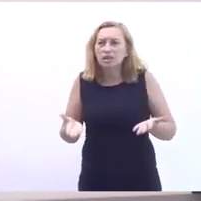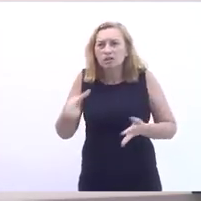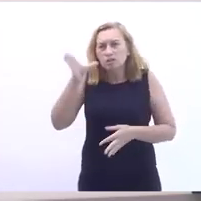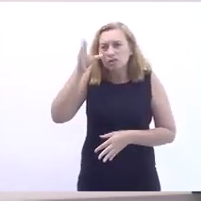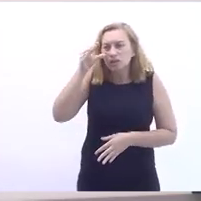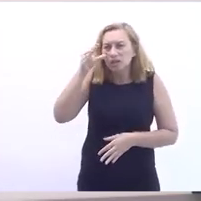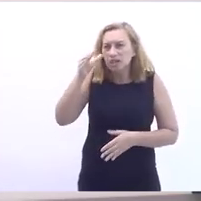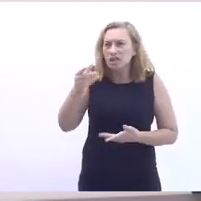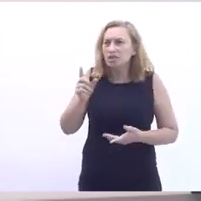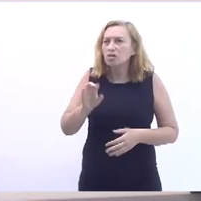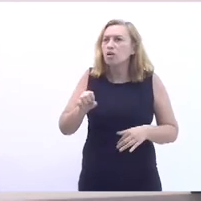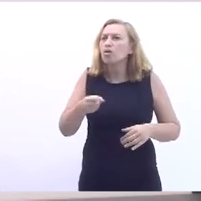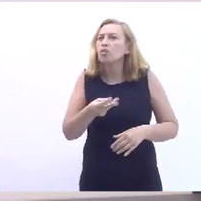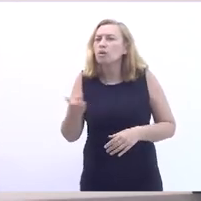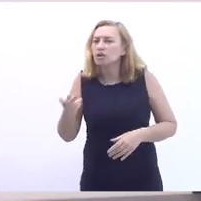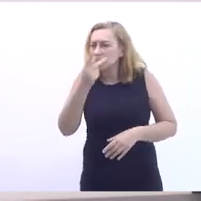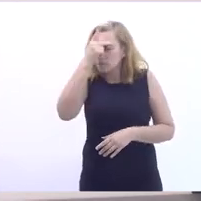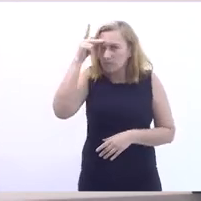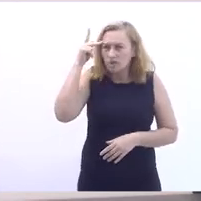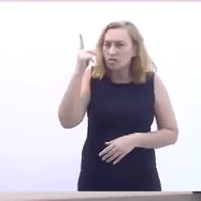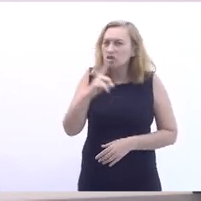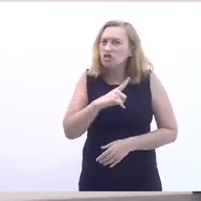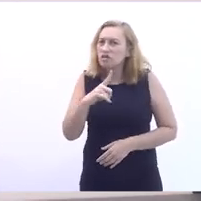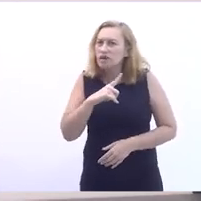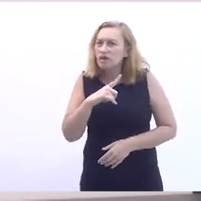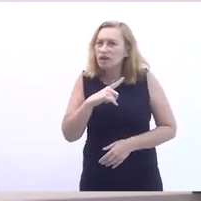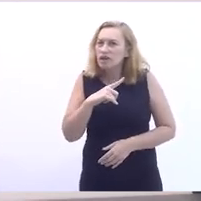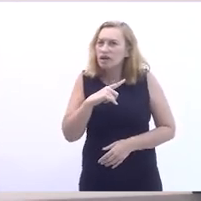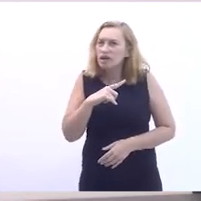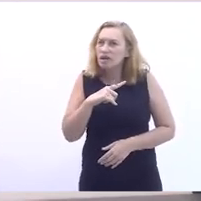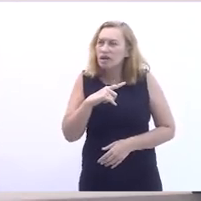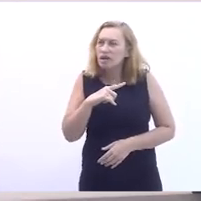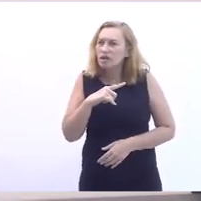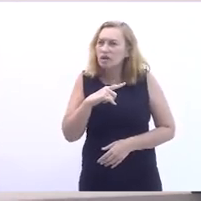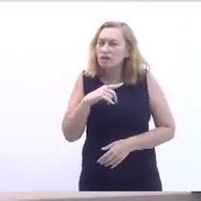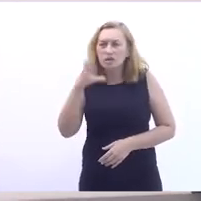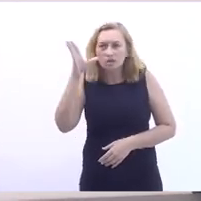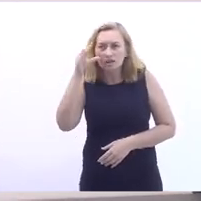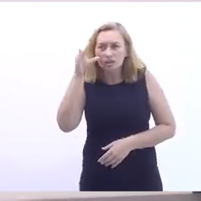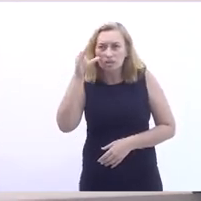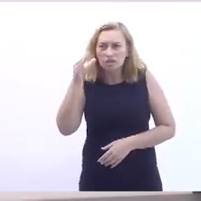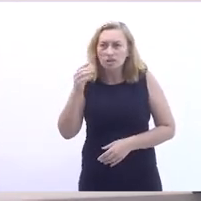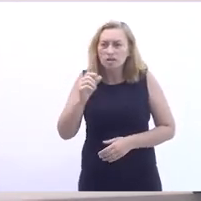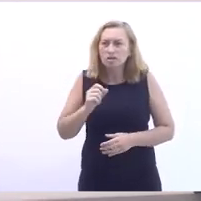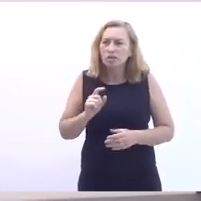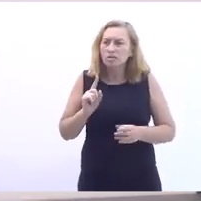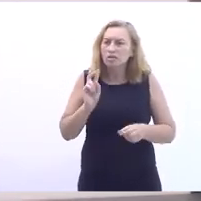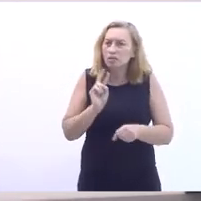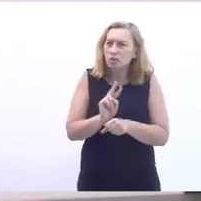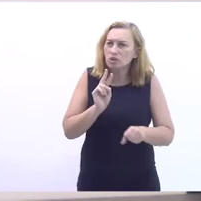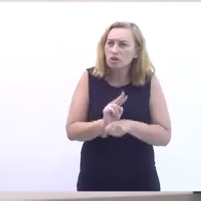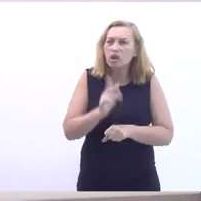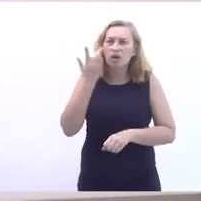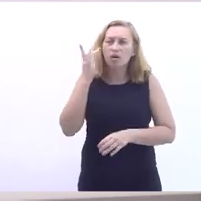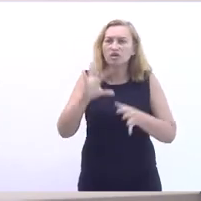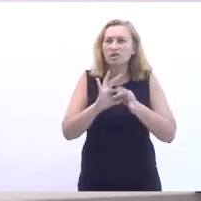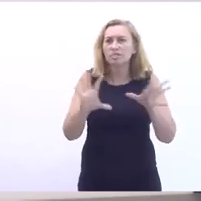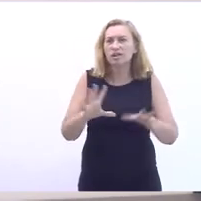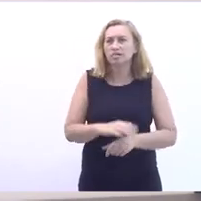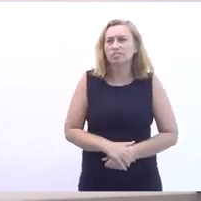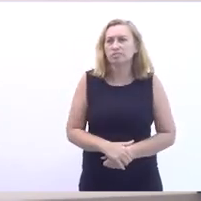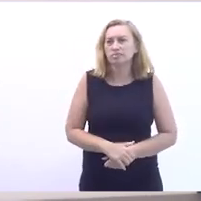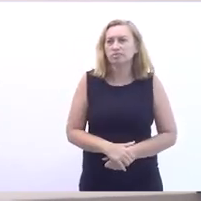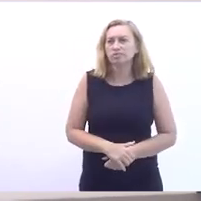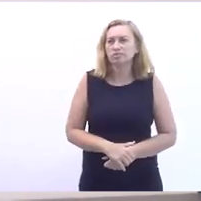interesses quando esses essas pessoas tiverem é os seus interesses defendidos aí eu acho que vai liberar